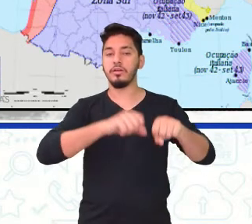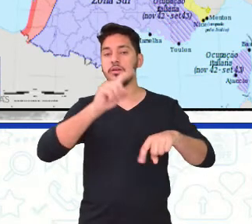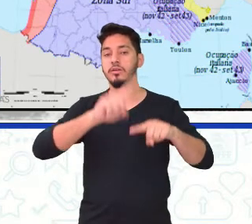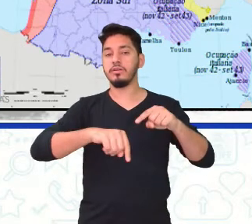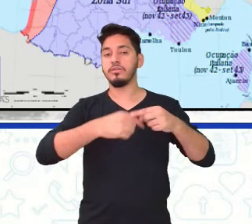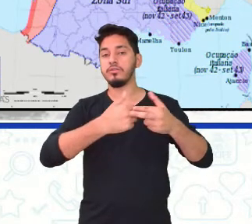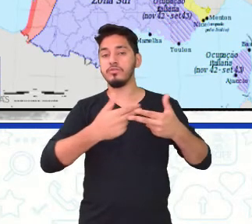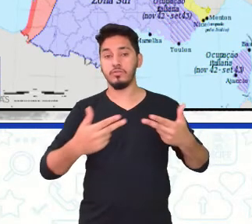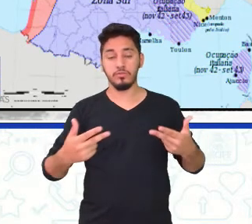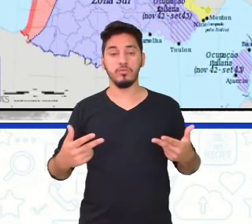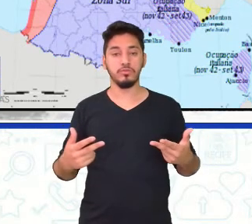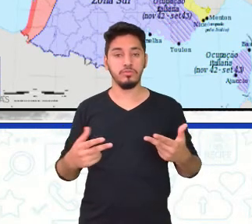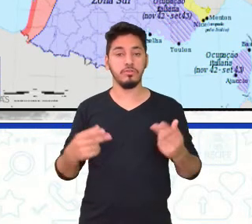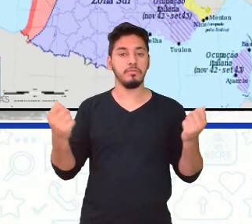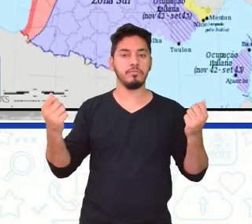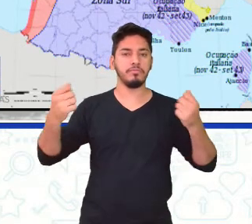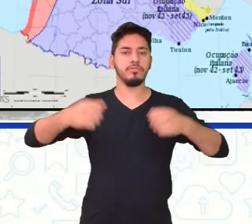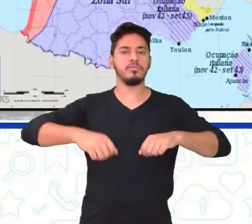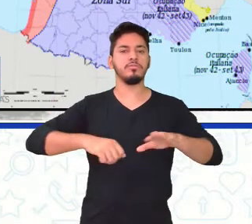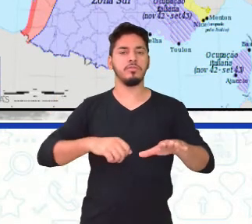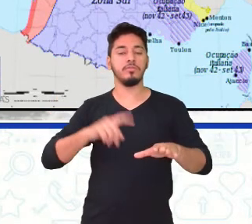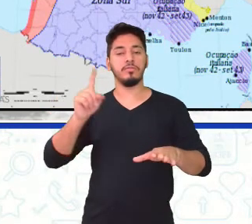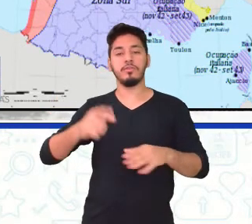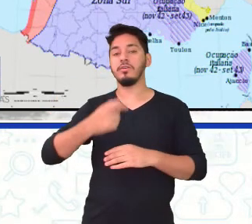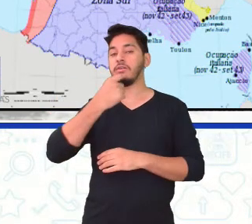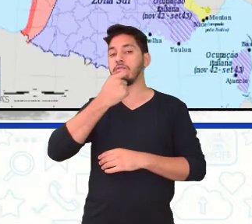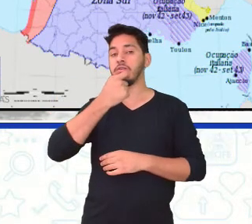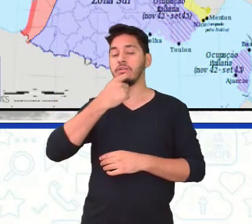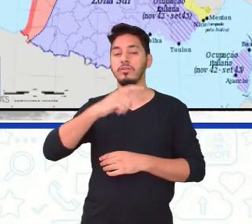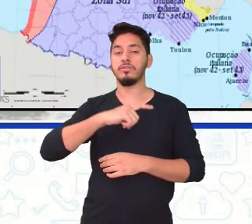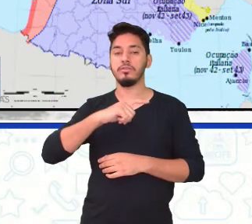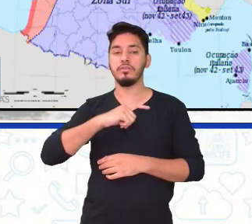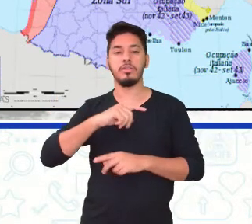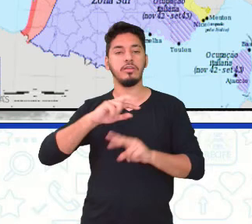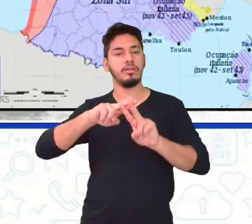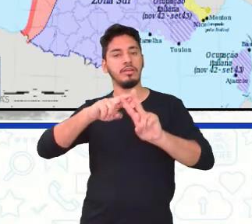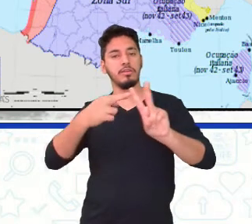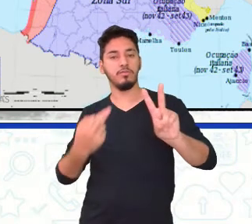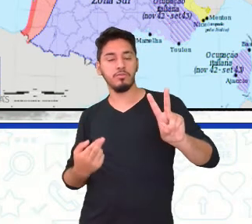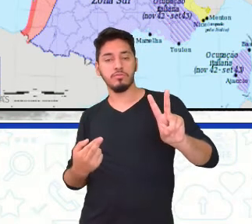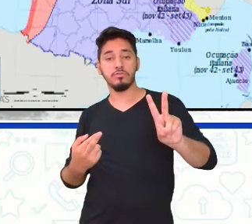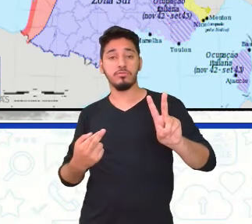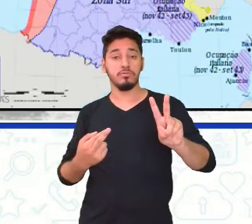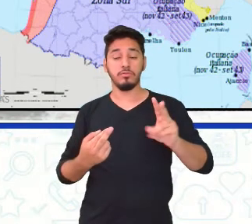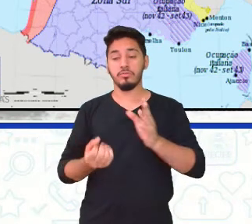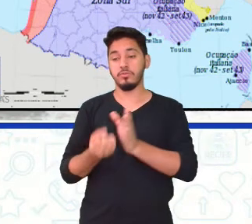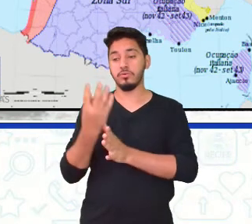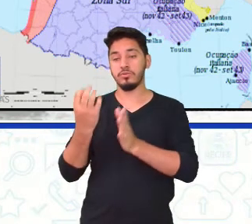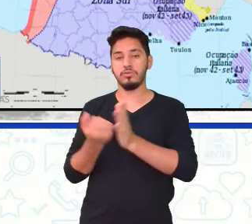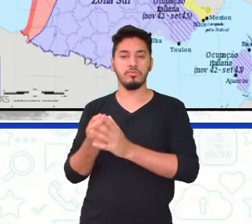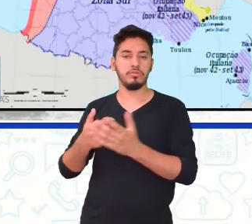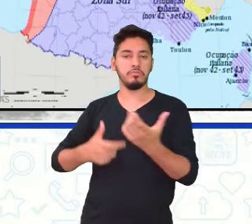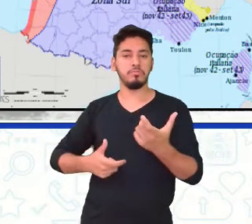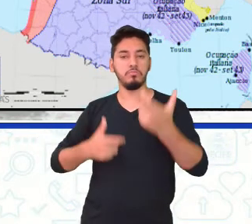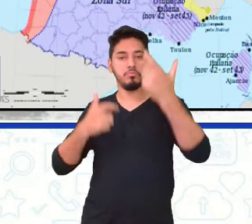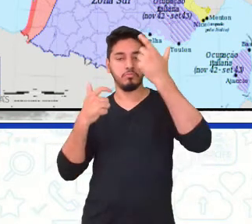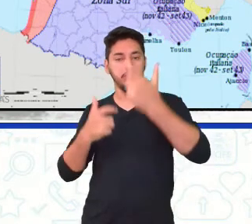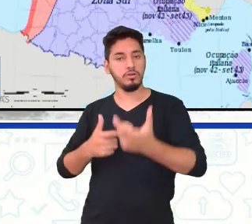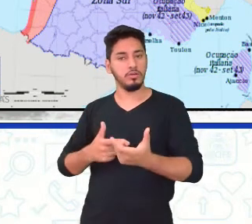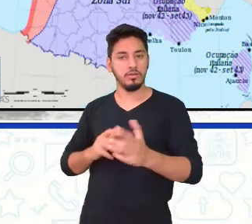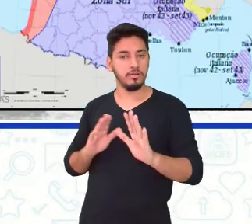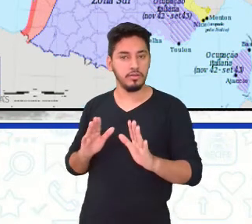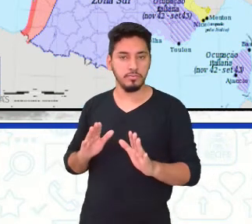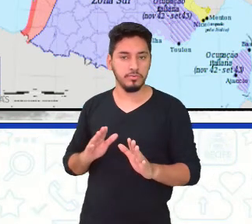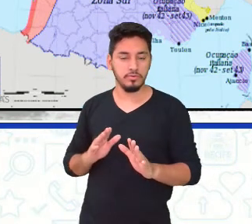aí a possibilidade da Inglaterra obter recursos para a produção de armas, né, e contra-ataque